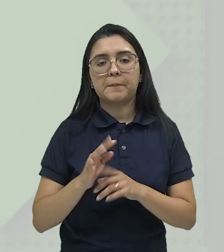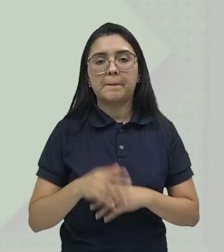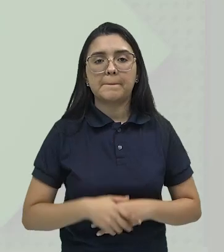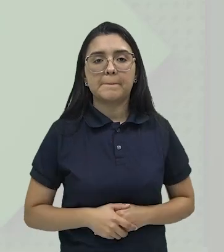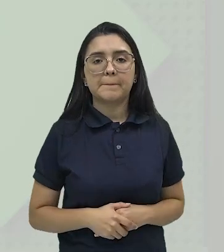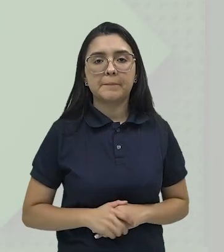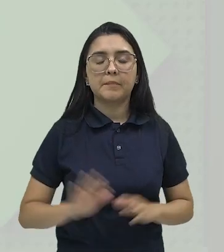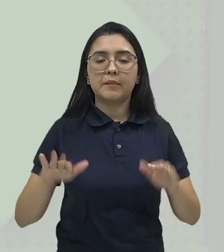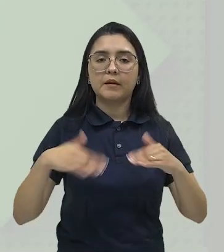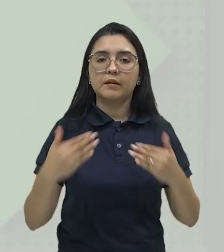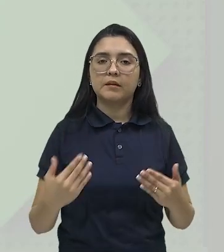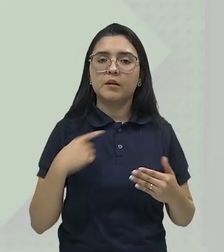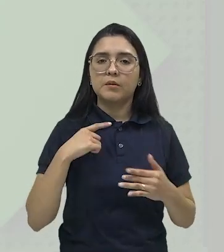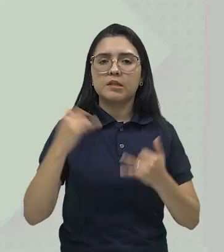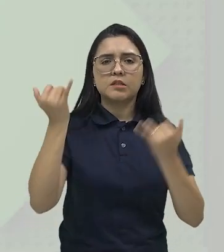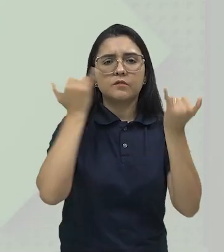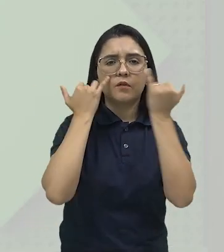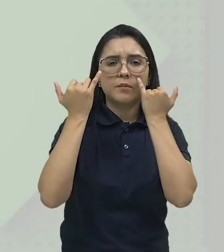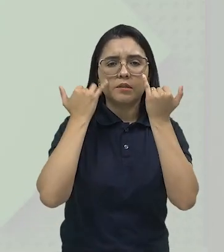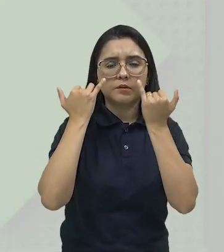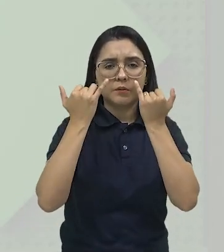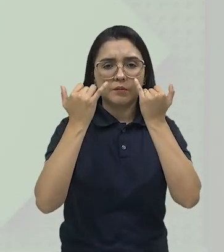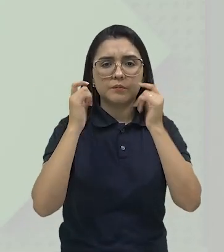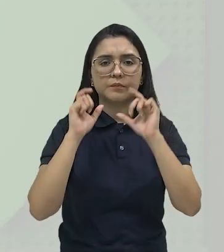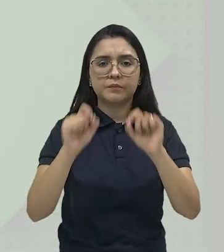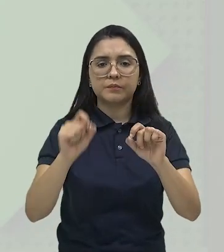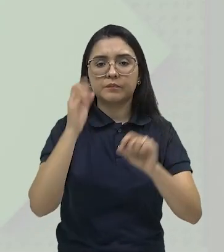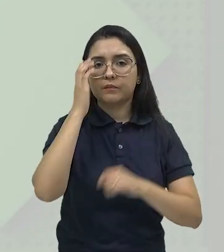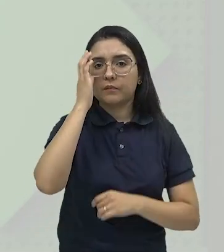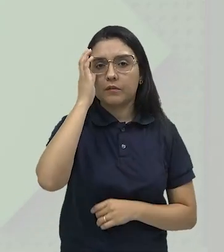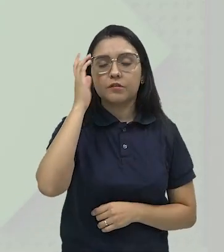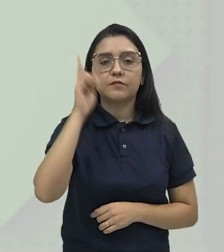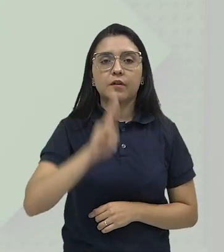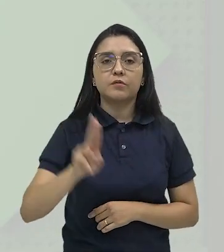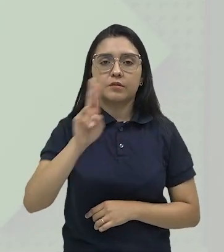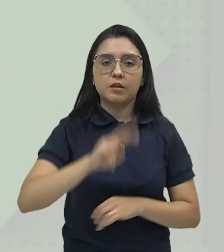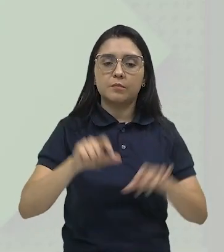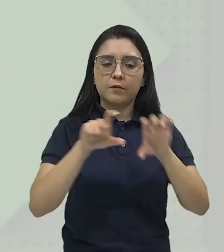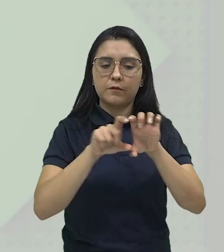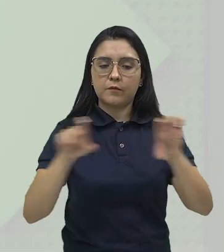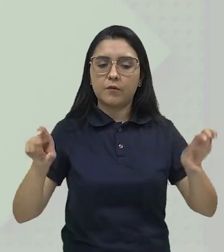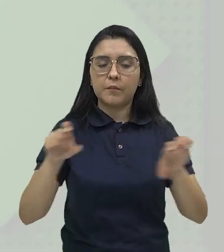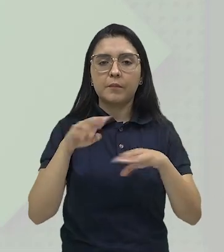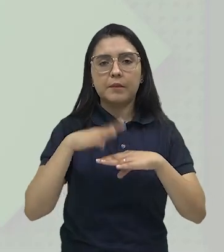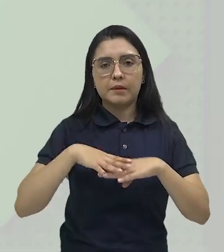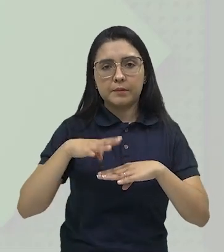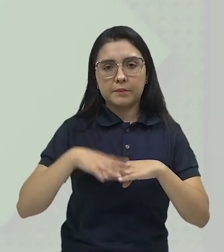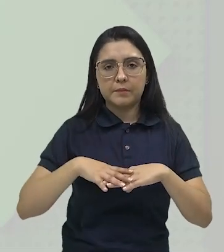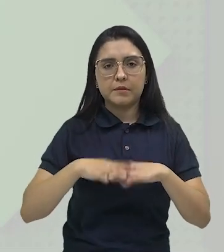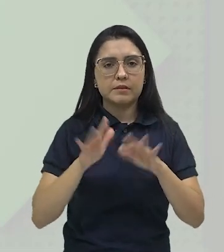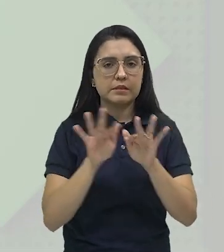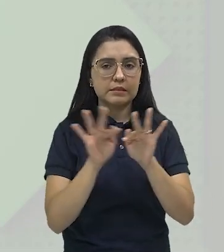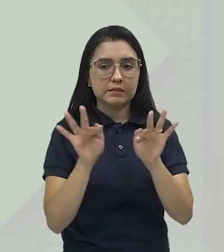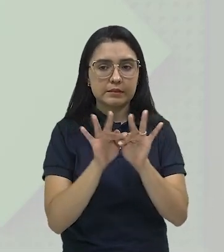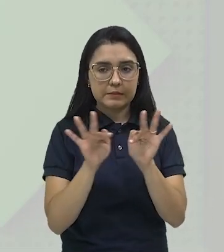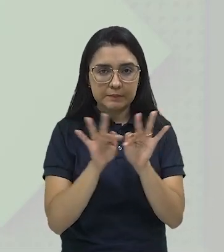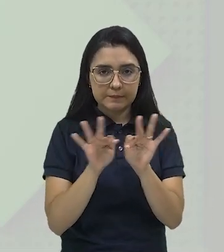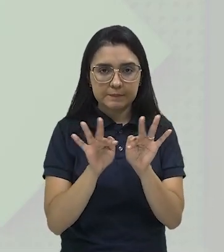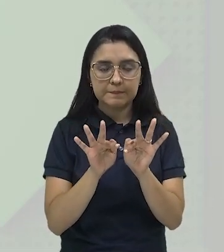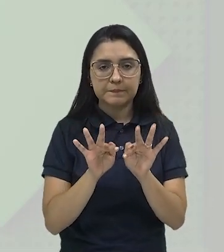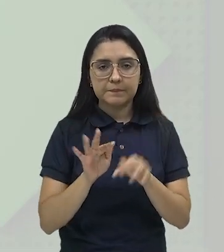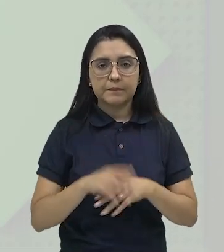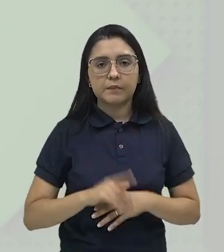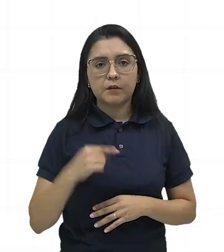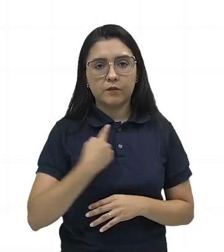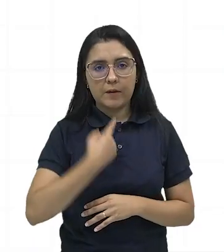pegar todas essas informações e a gente vai colocar em uma fórmula matemática muito simples que a gente